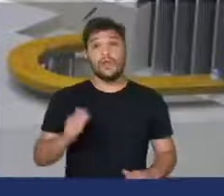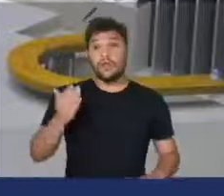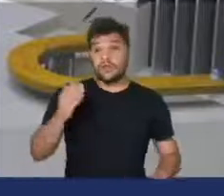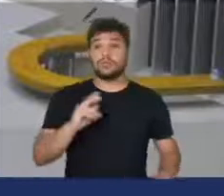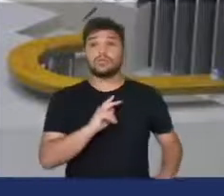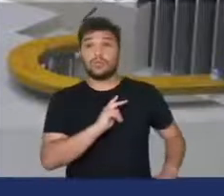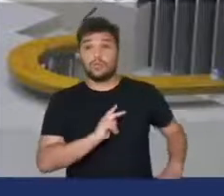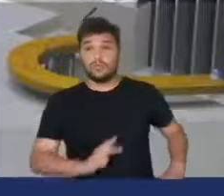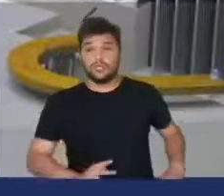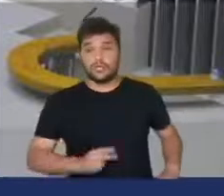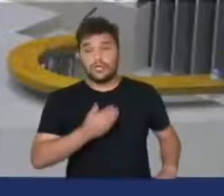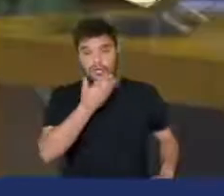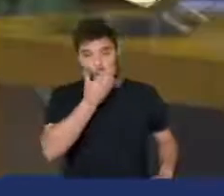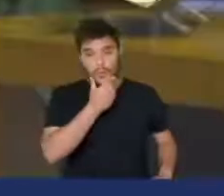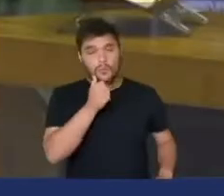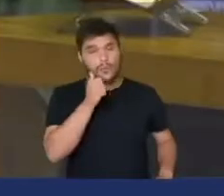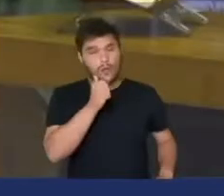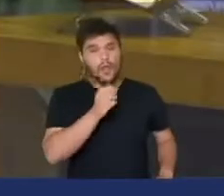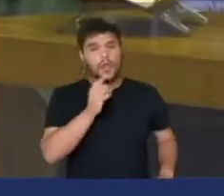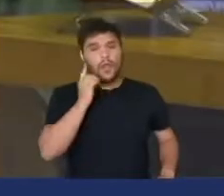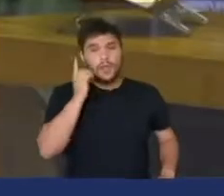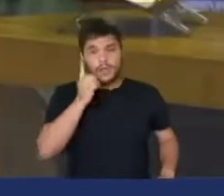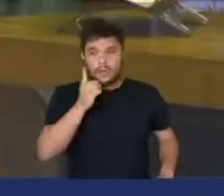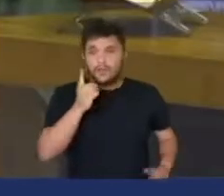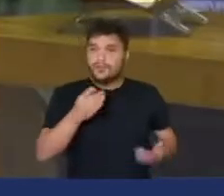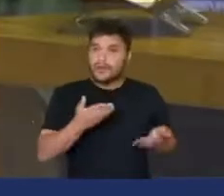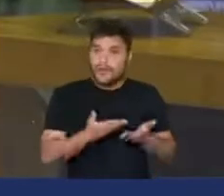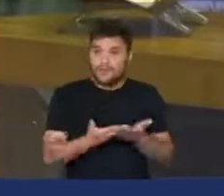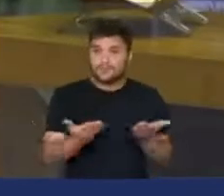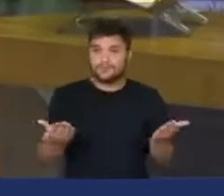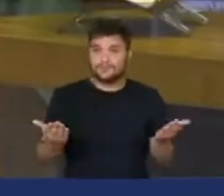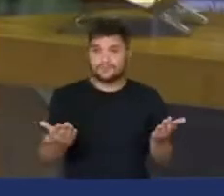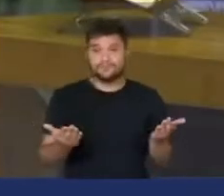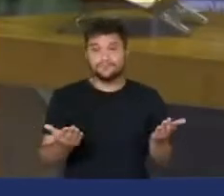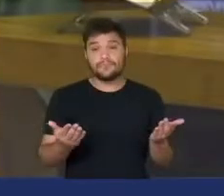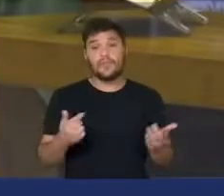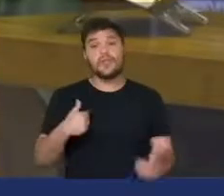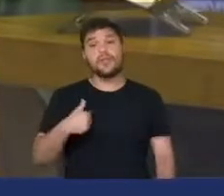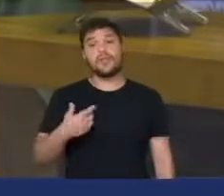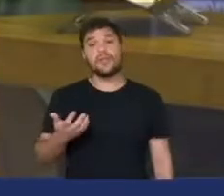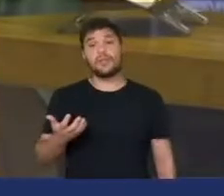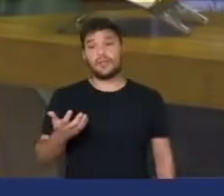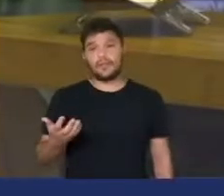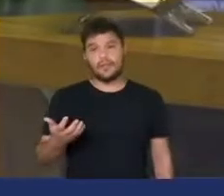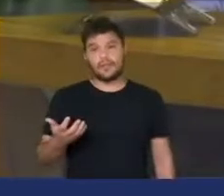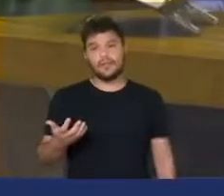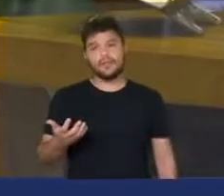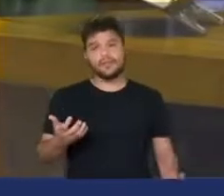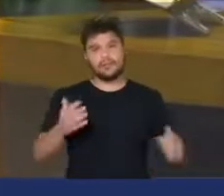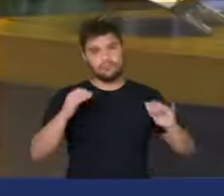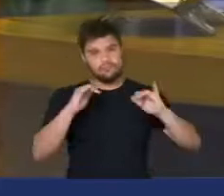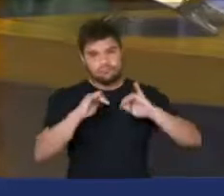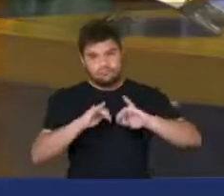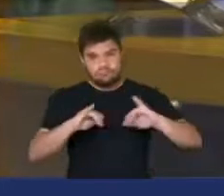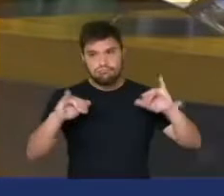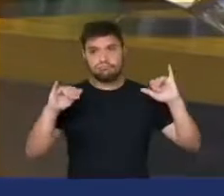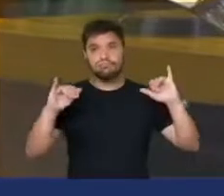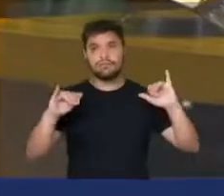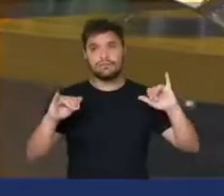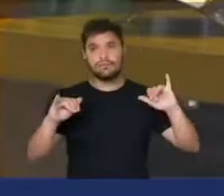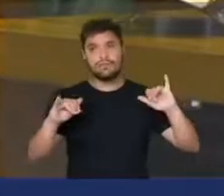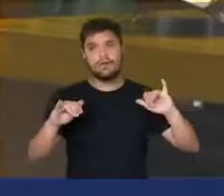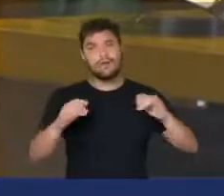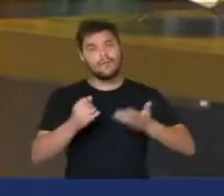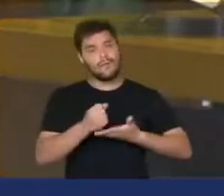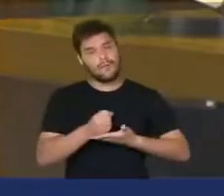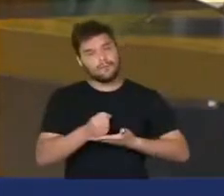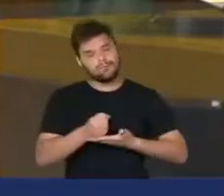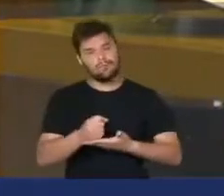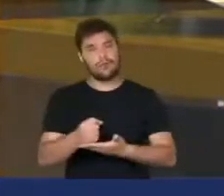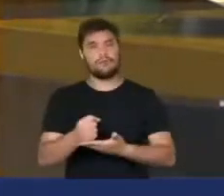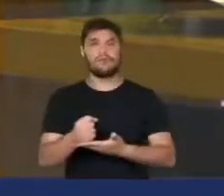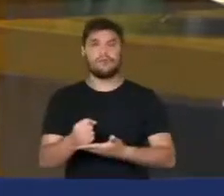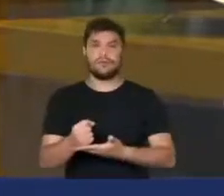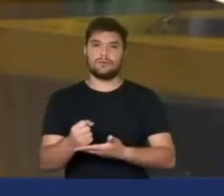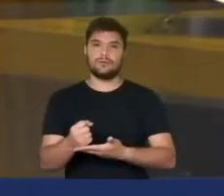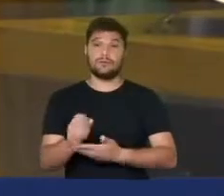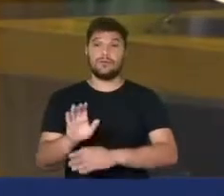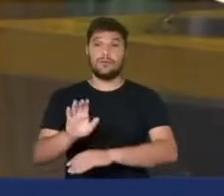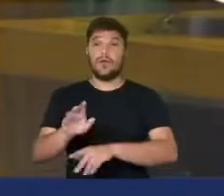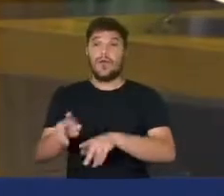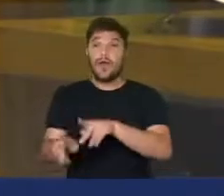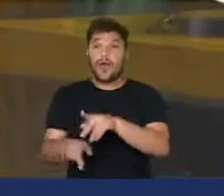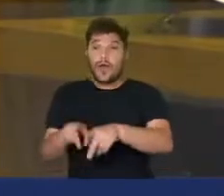Senhores deputados, deputadas, em primeiro lugar gostaria aqui de manifestar nossa solidariedade ao povo